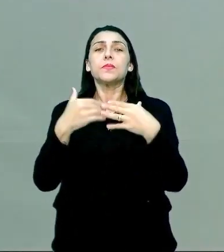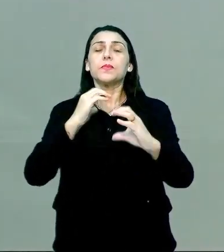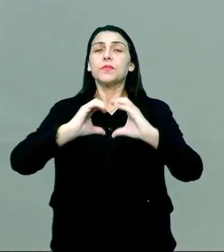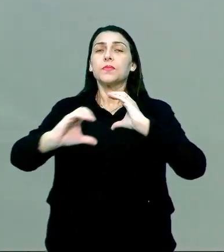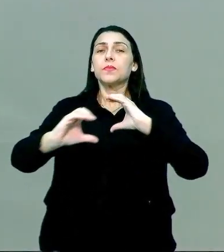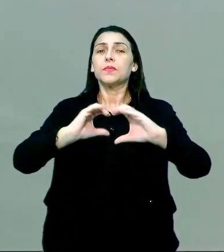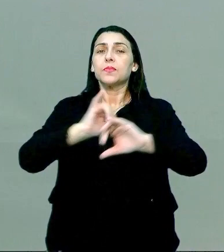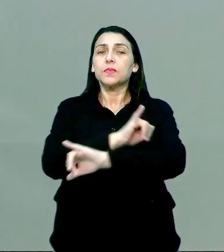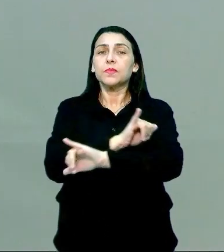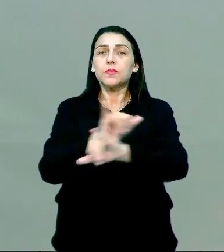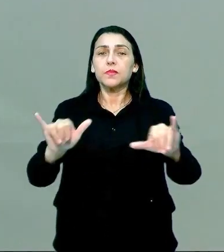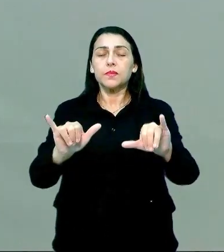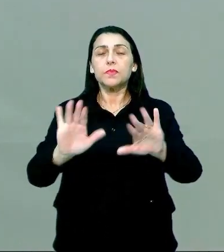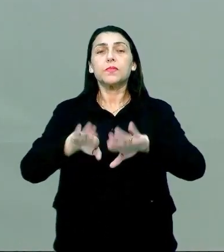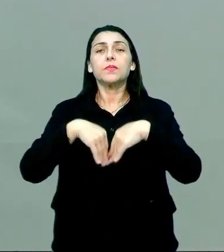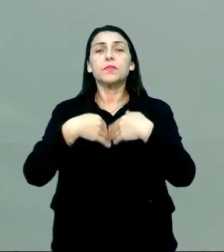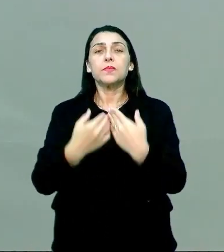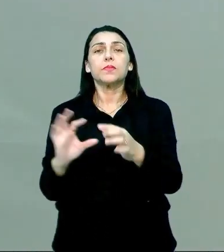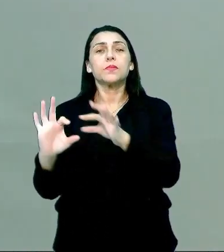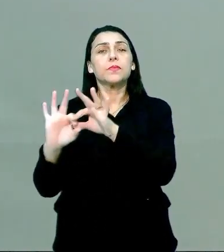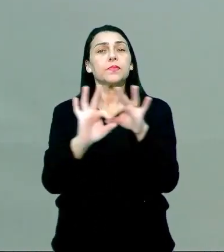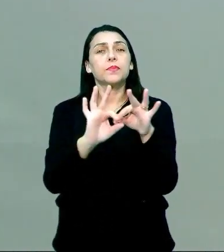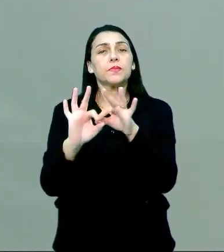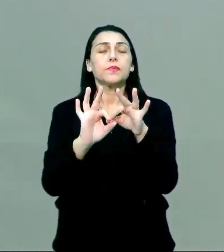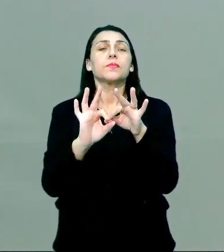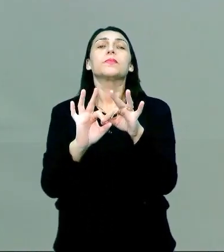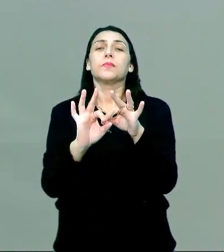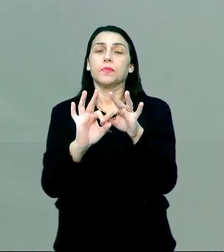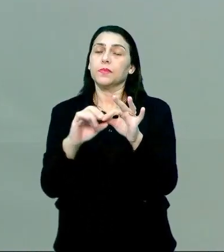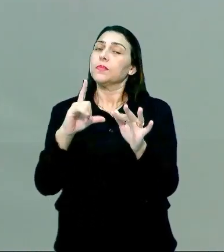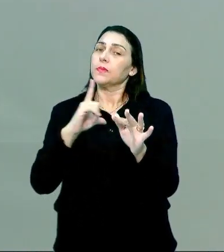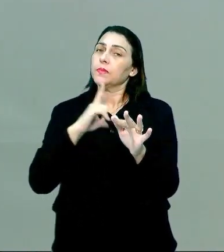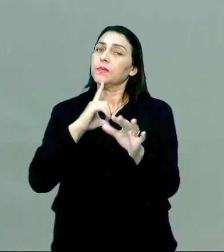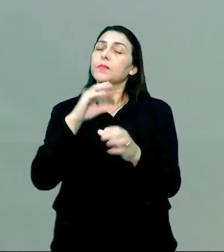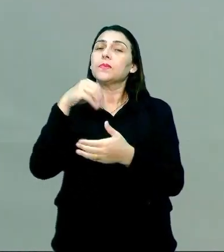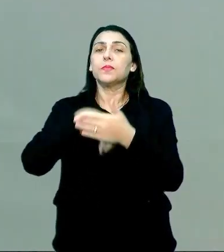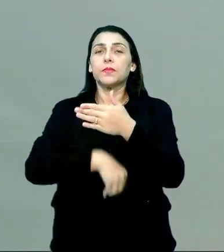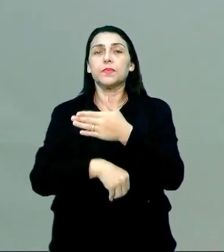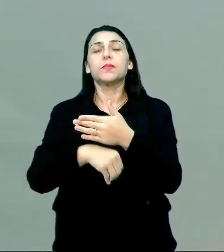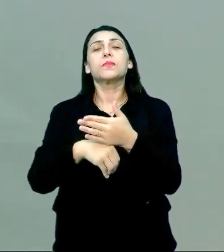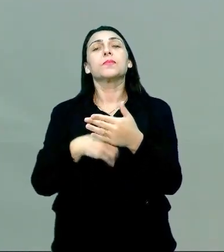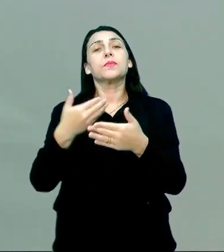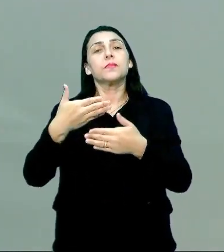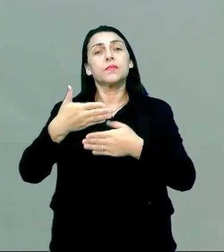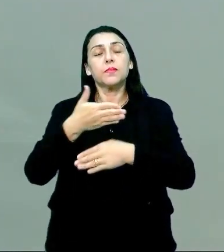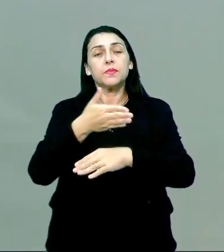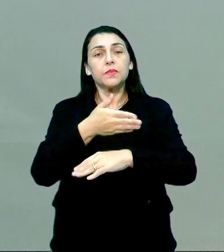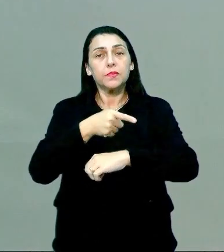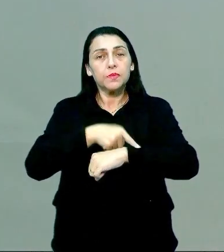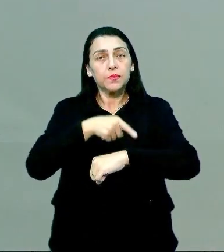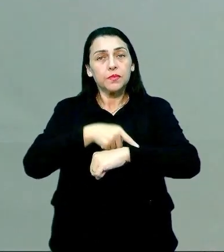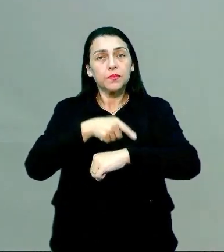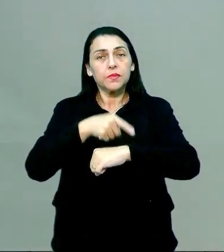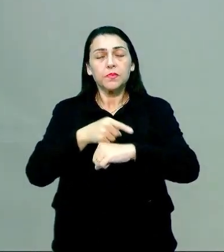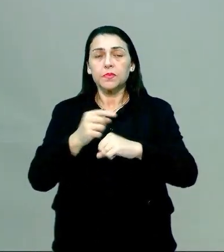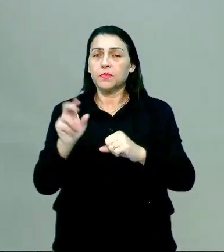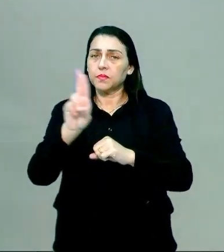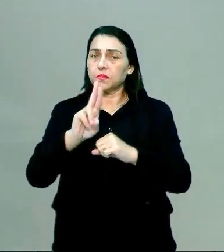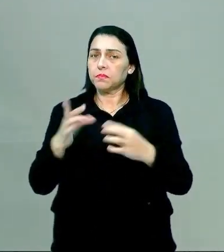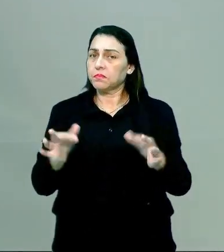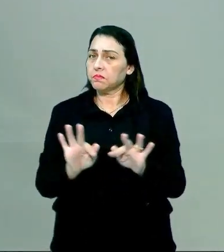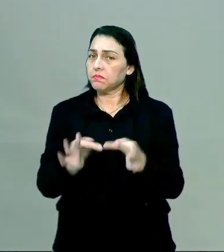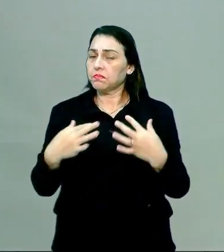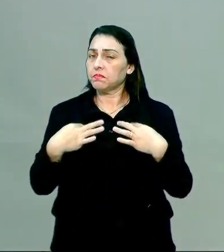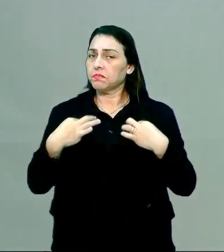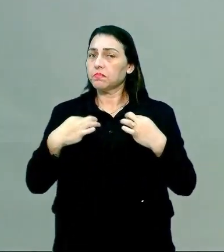qual a informação e quais são os contextos em que ele se insere. Então vejam que a partir do momento em que eu coloco uma simples roupa,